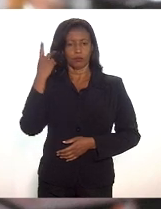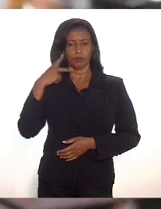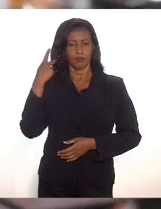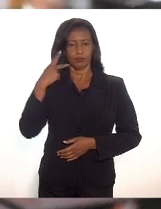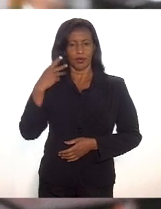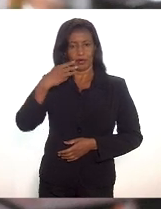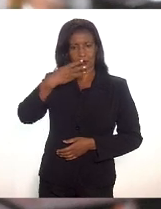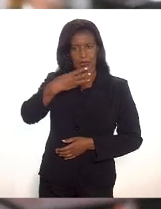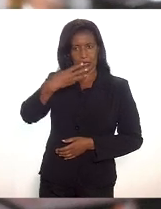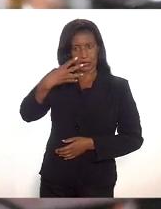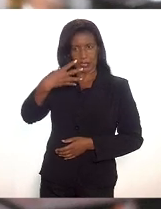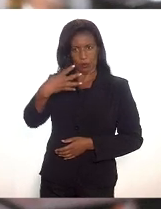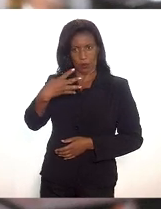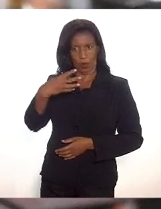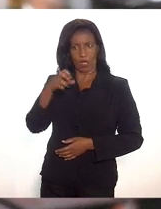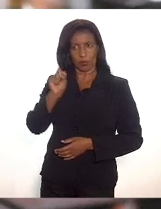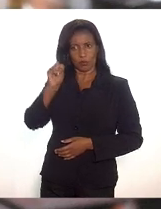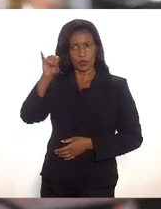34 sim,